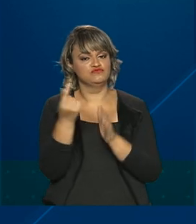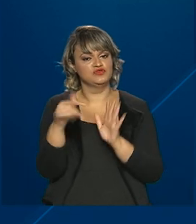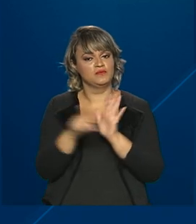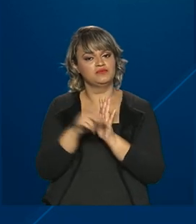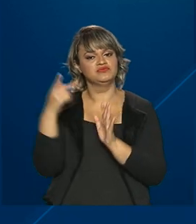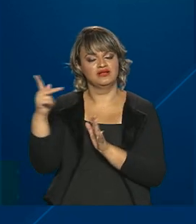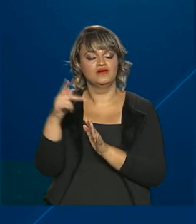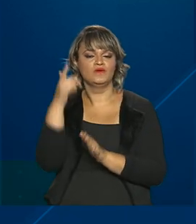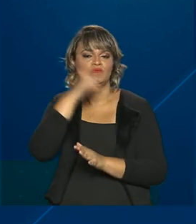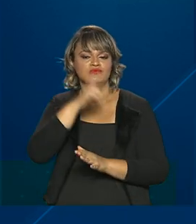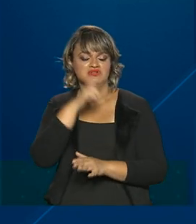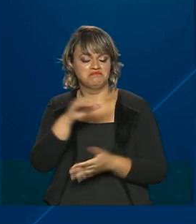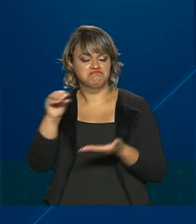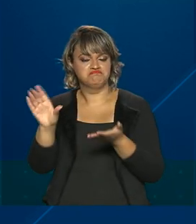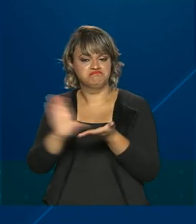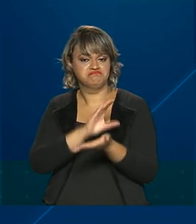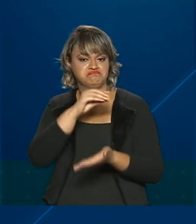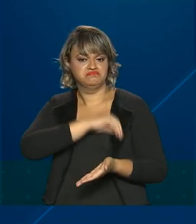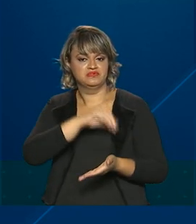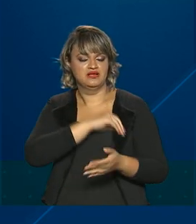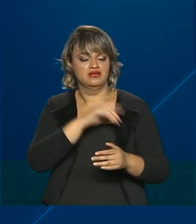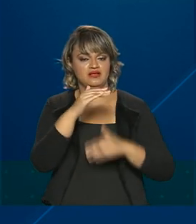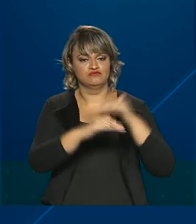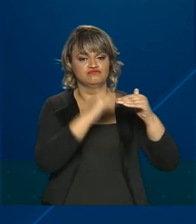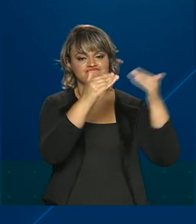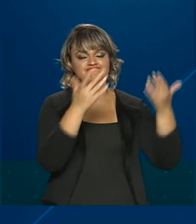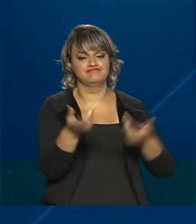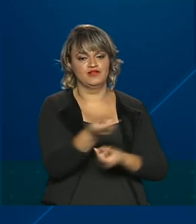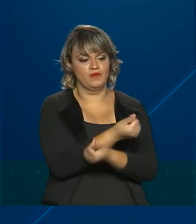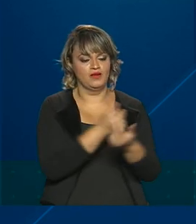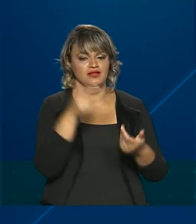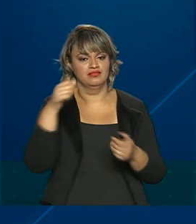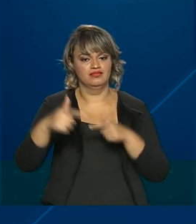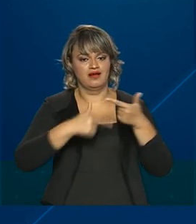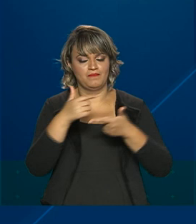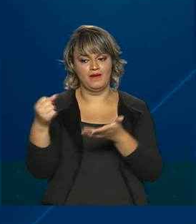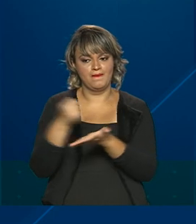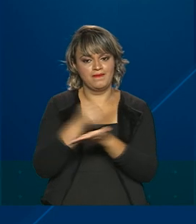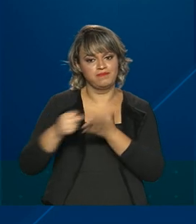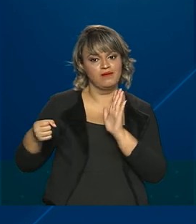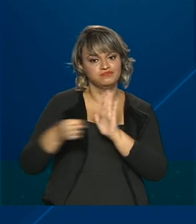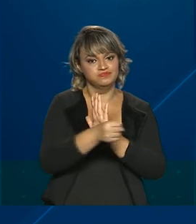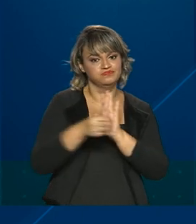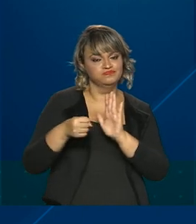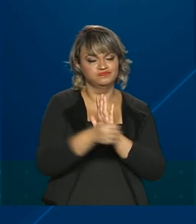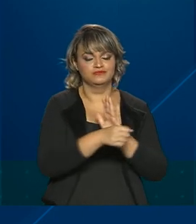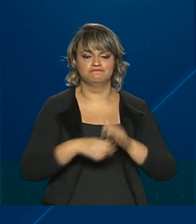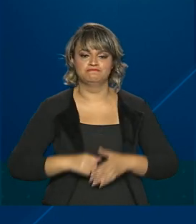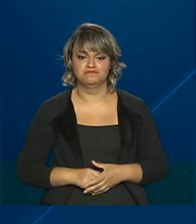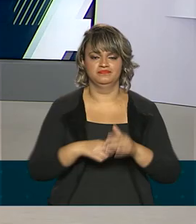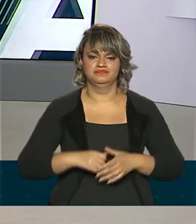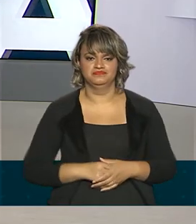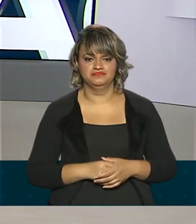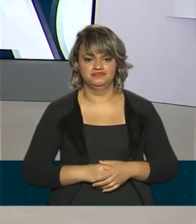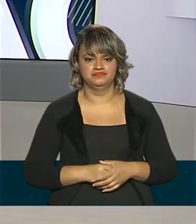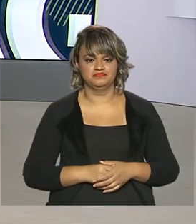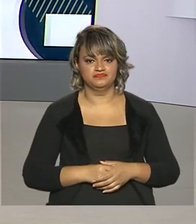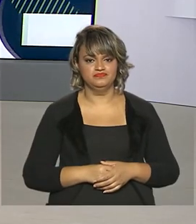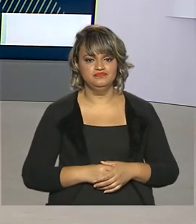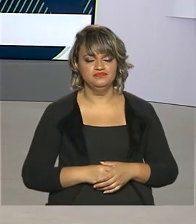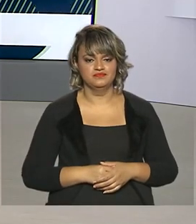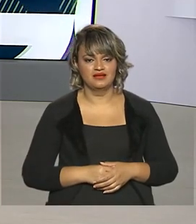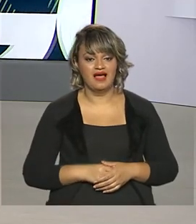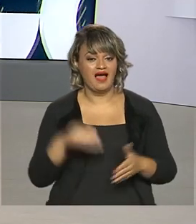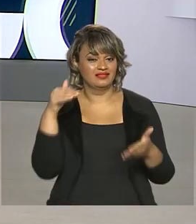e ganhar seu próprio sustento fazer o país crescer empregar mais gente né dar mais ainda para a pessoa